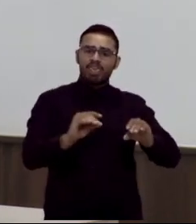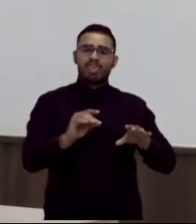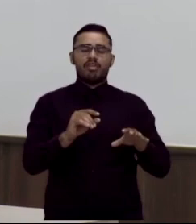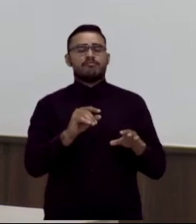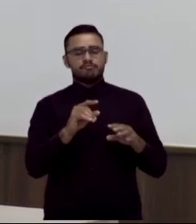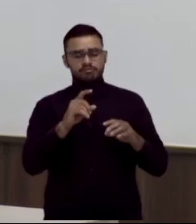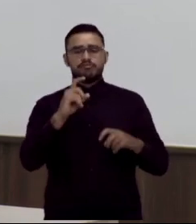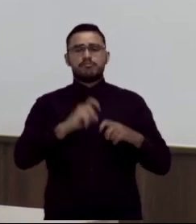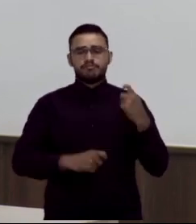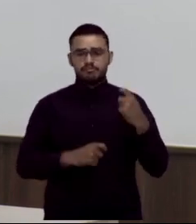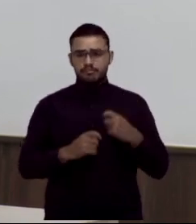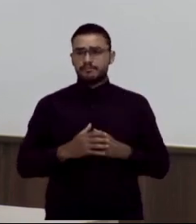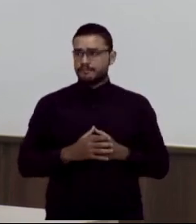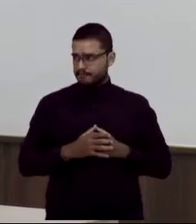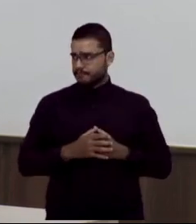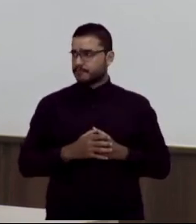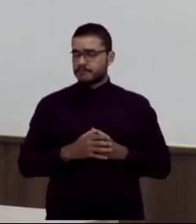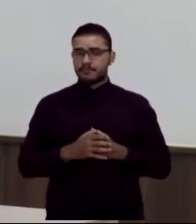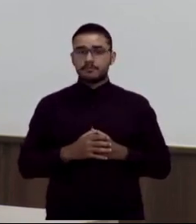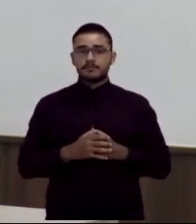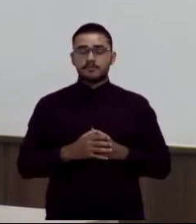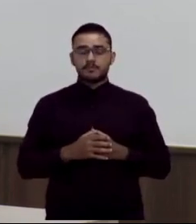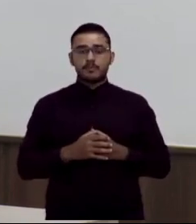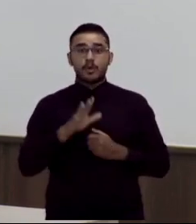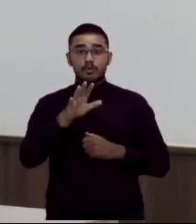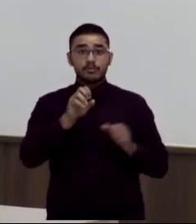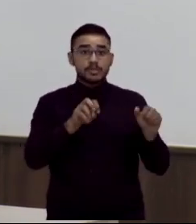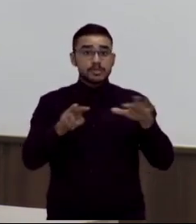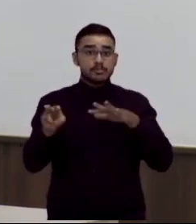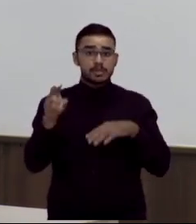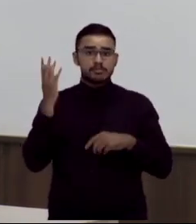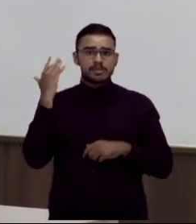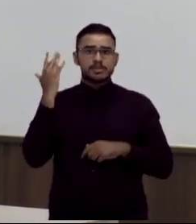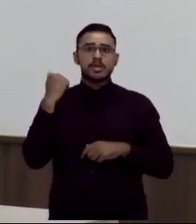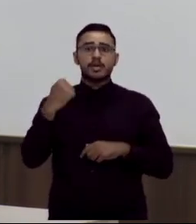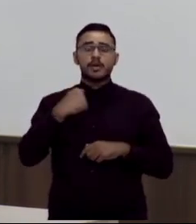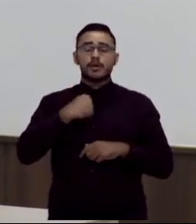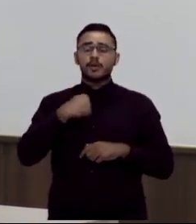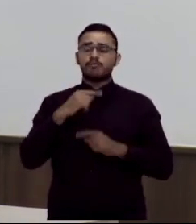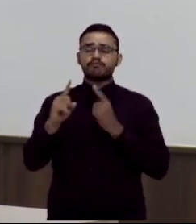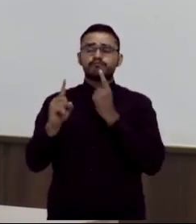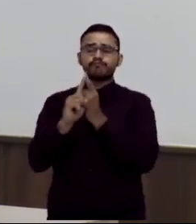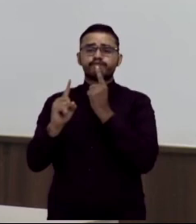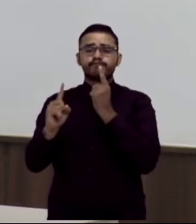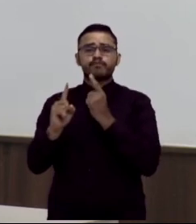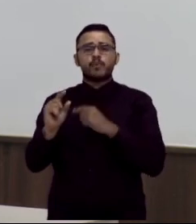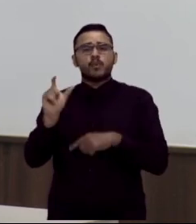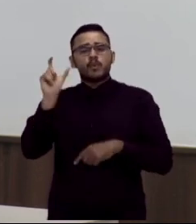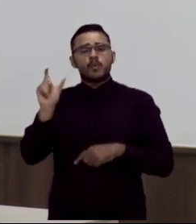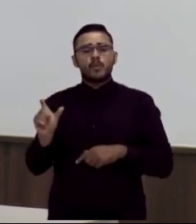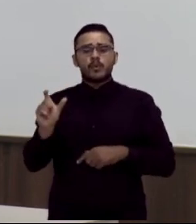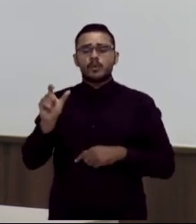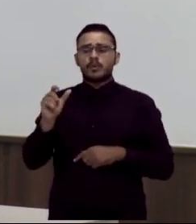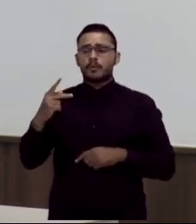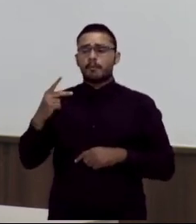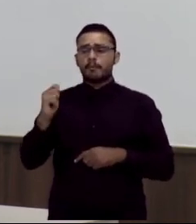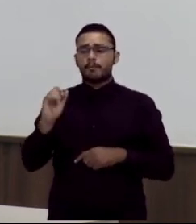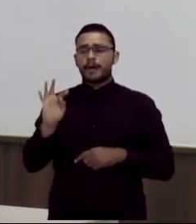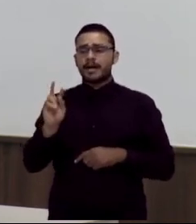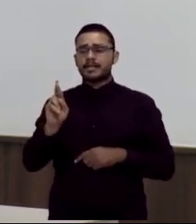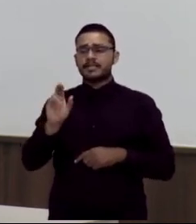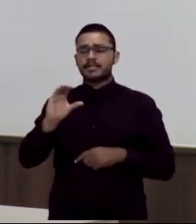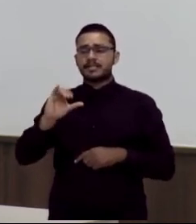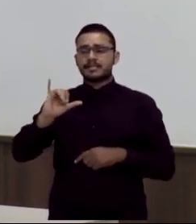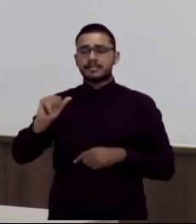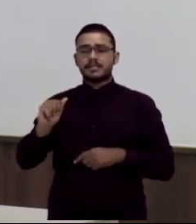pela senhora Patrícia que faz referência a uma ONG chamada eu me protejo